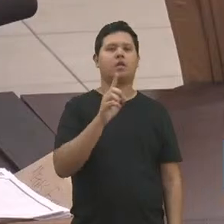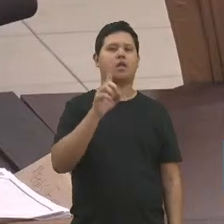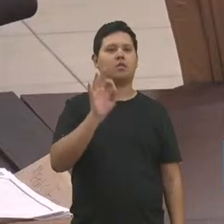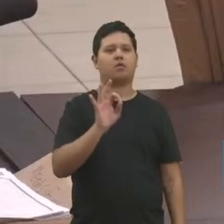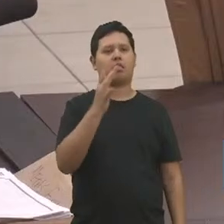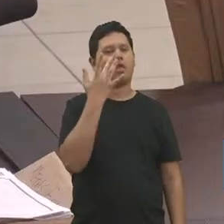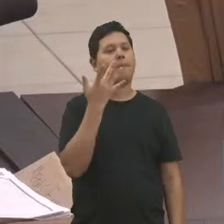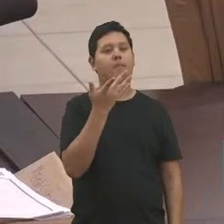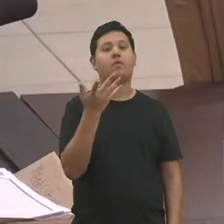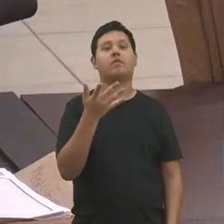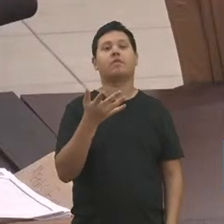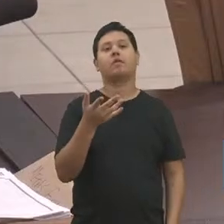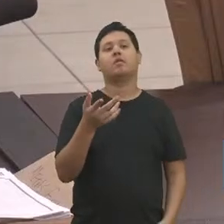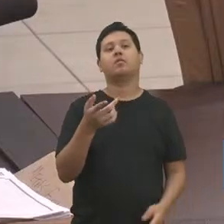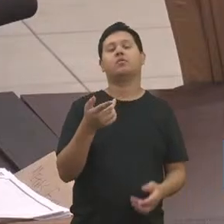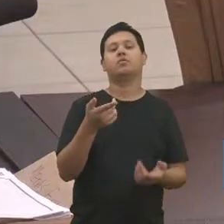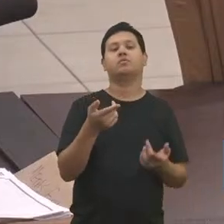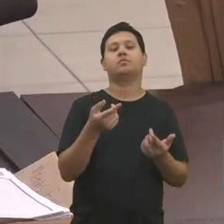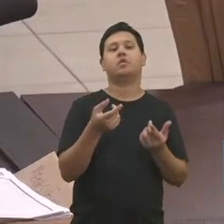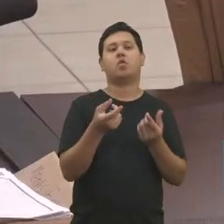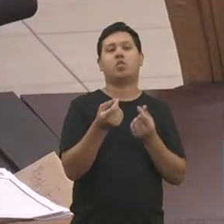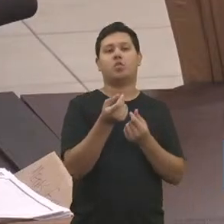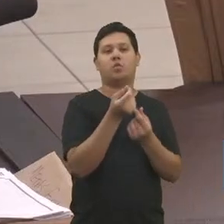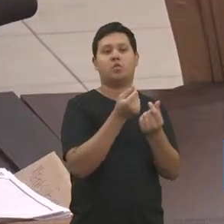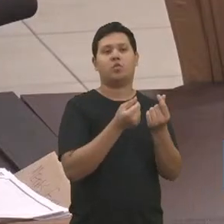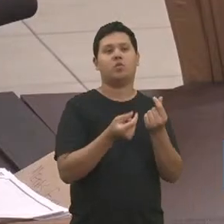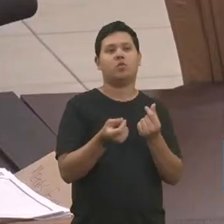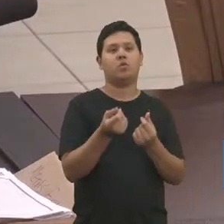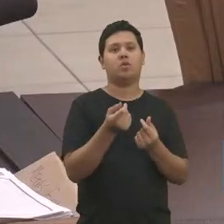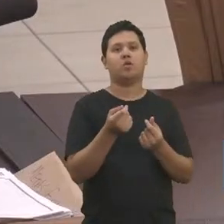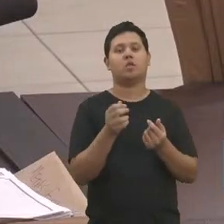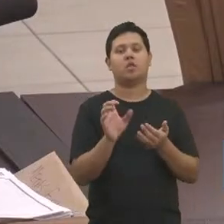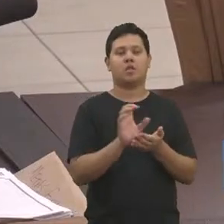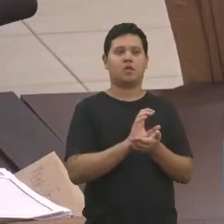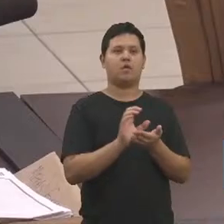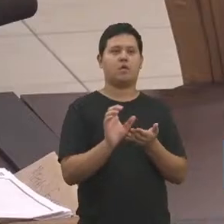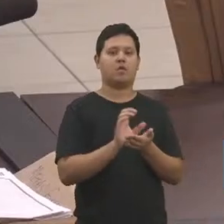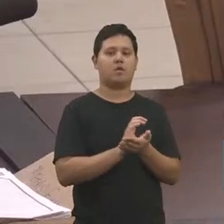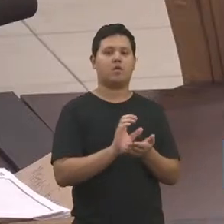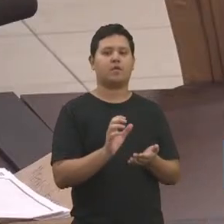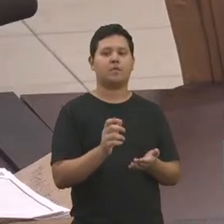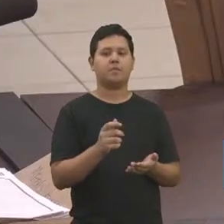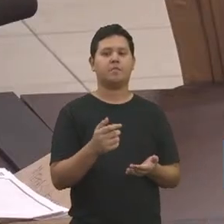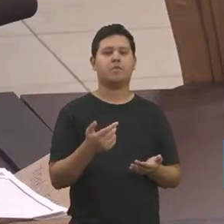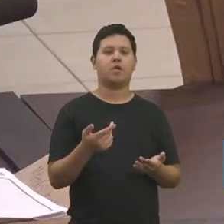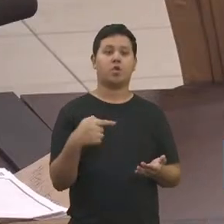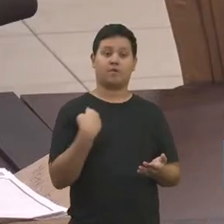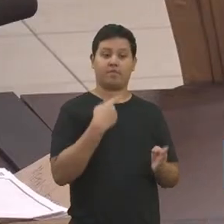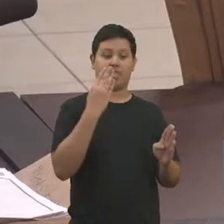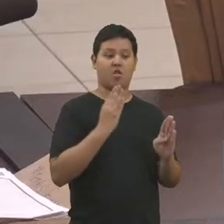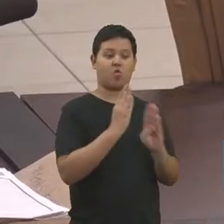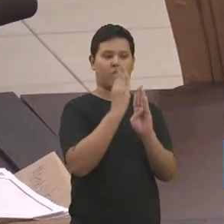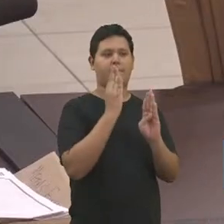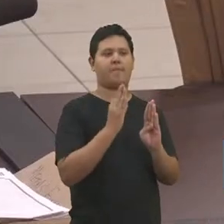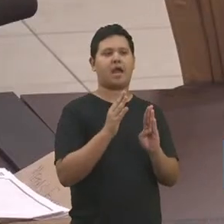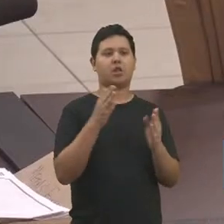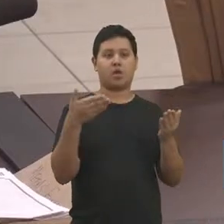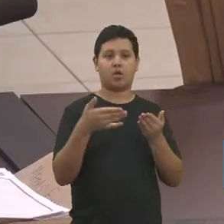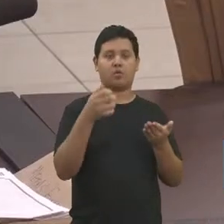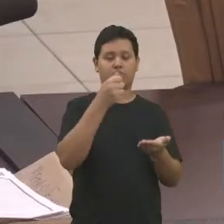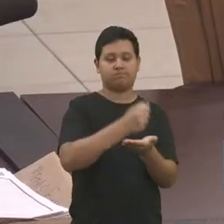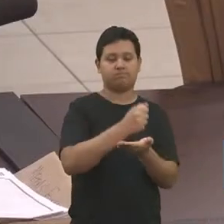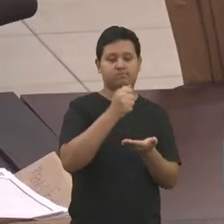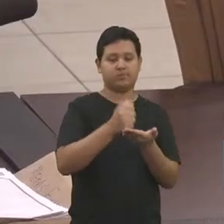41,33% da receita corrente líquida, mas nós vamos ter um impacto grande pelas contratações feitas,